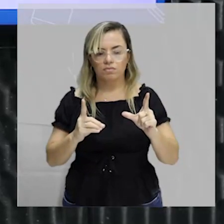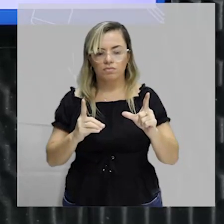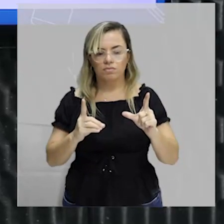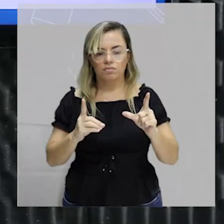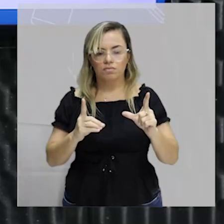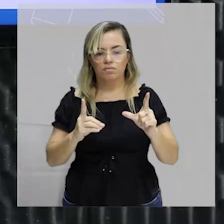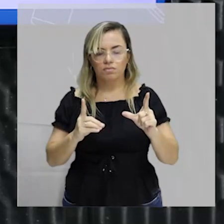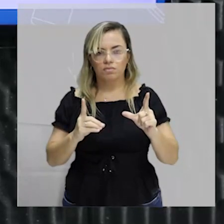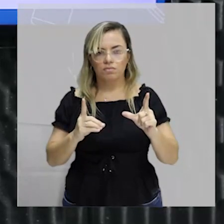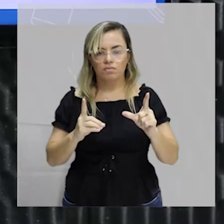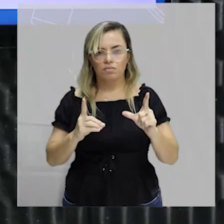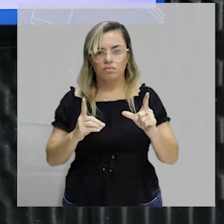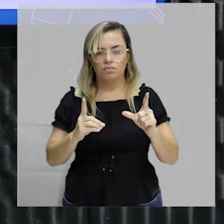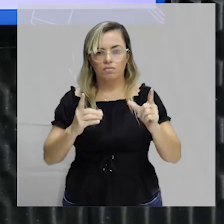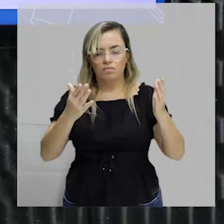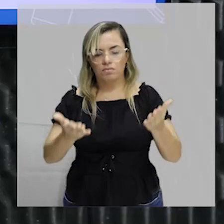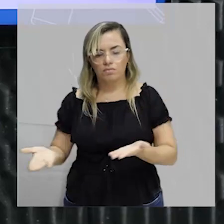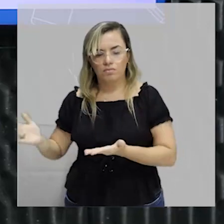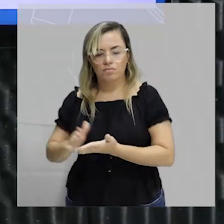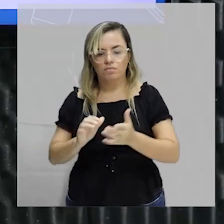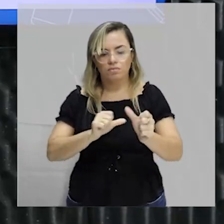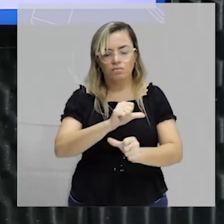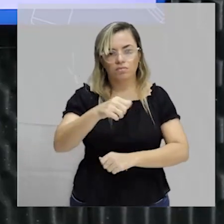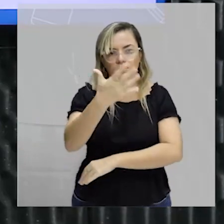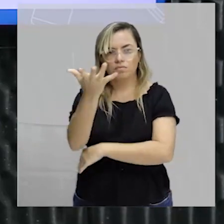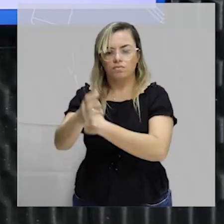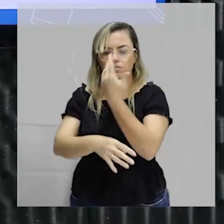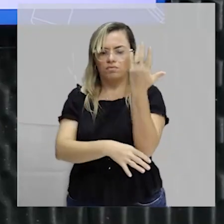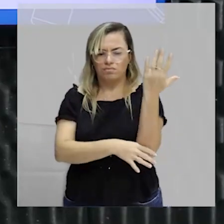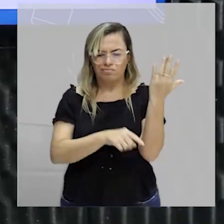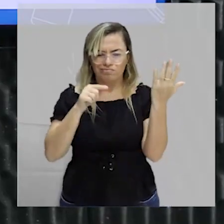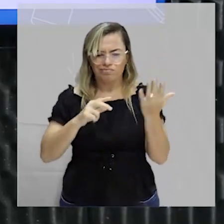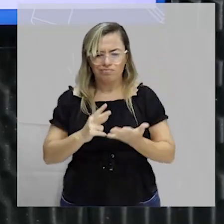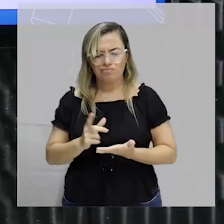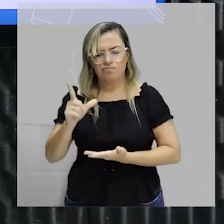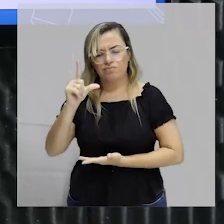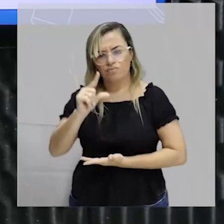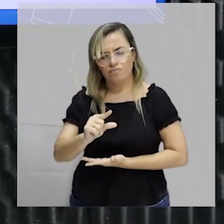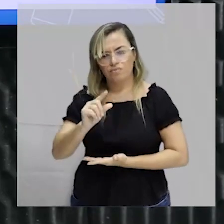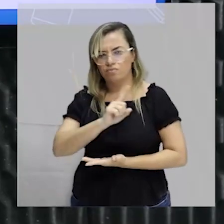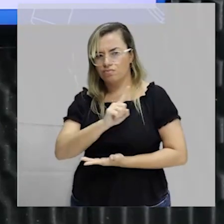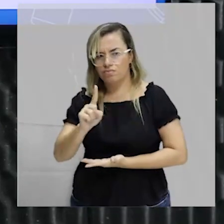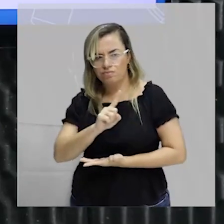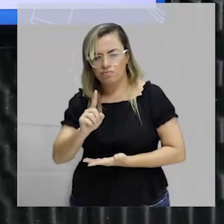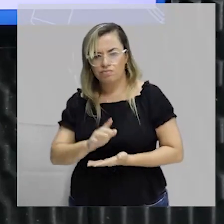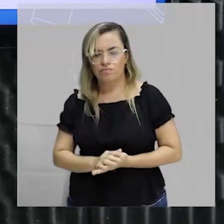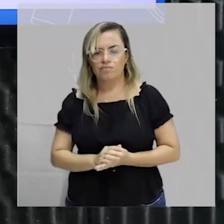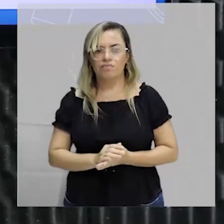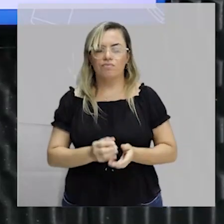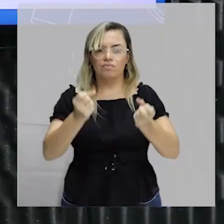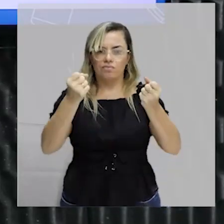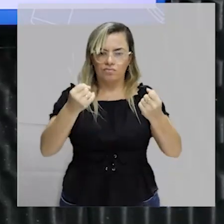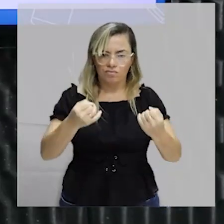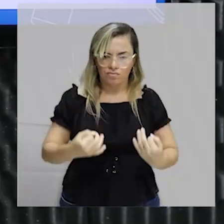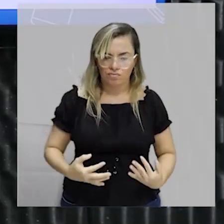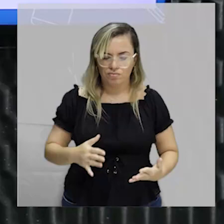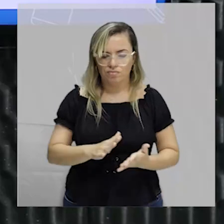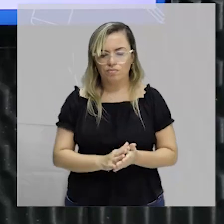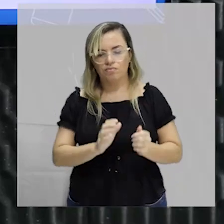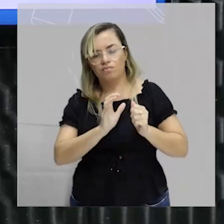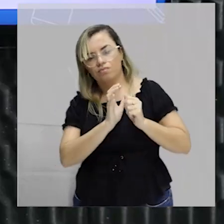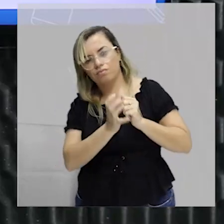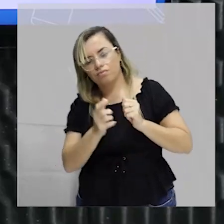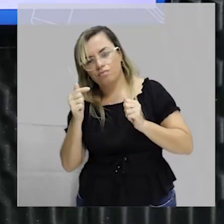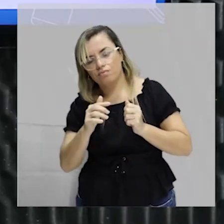menores. Será que essas alterações ambientais são menores, pessoal? Acabei de mencionar o exemplo da pandemia para vocês. Uma